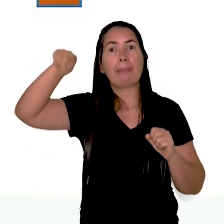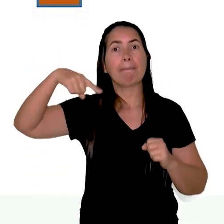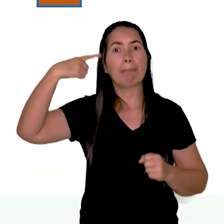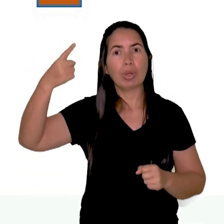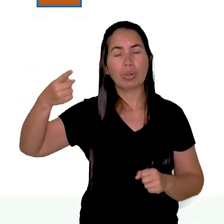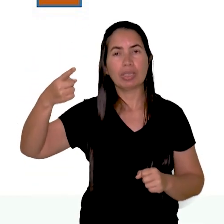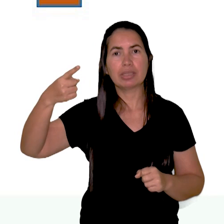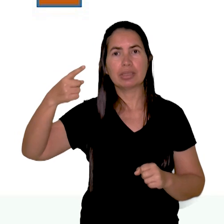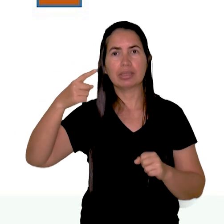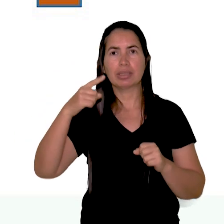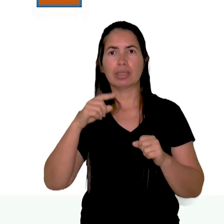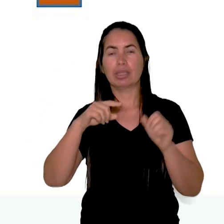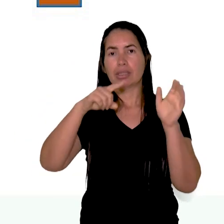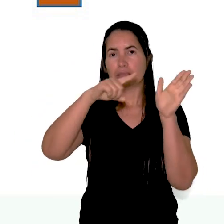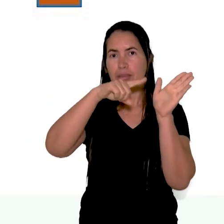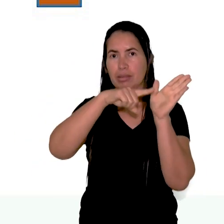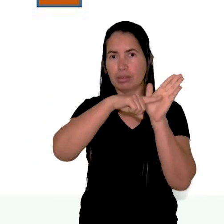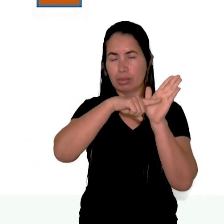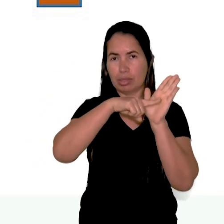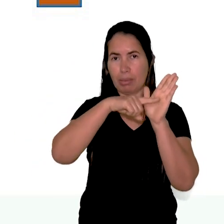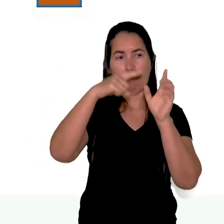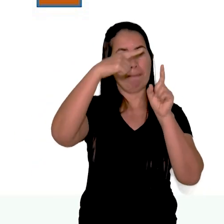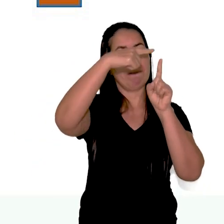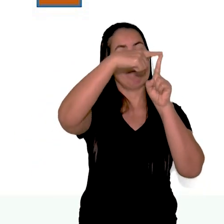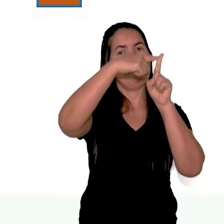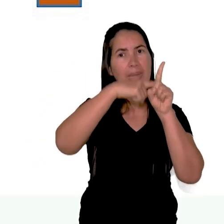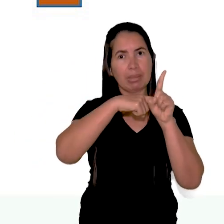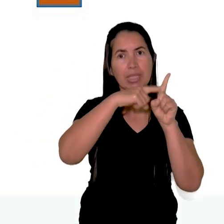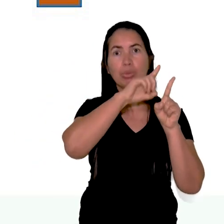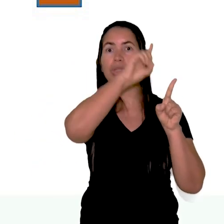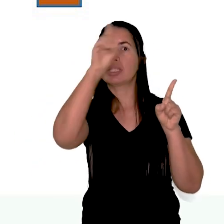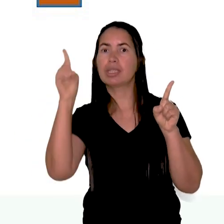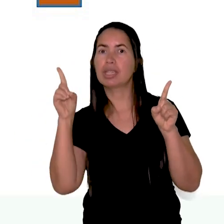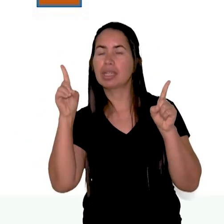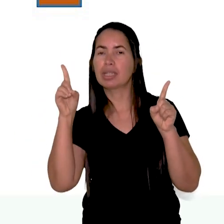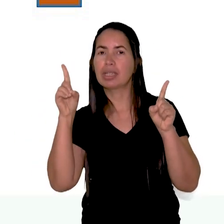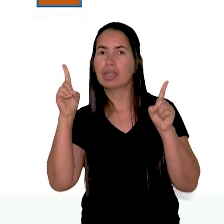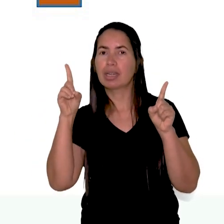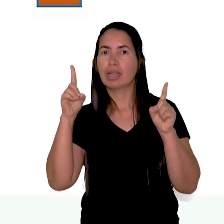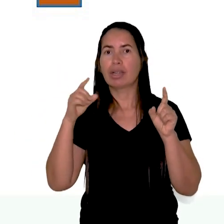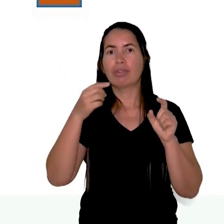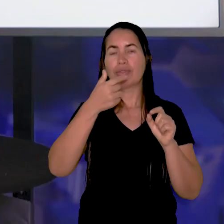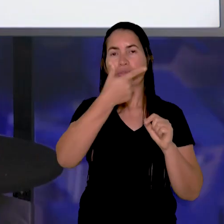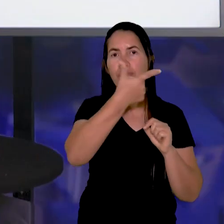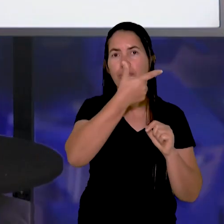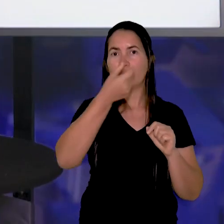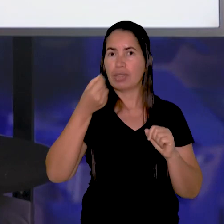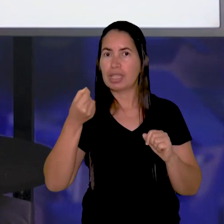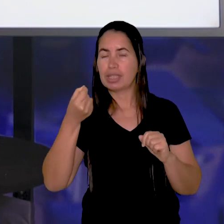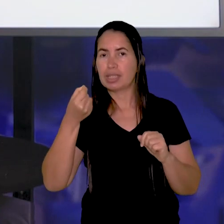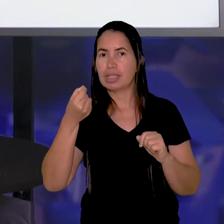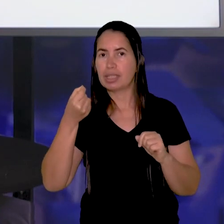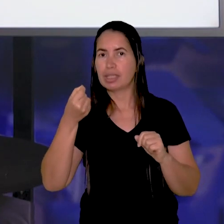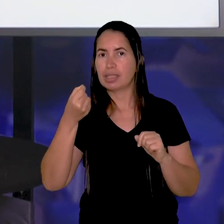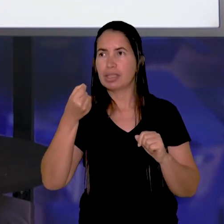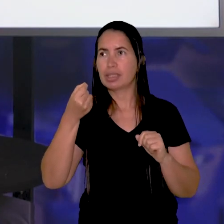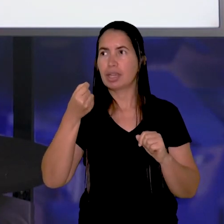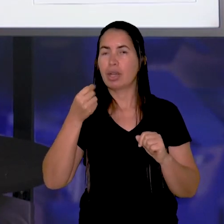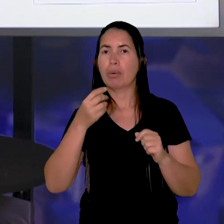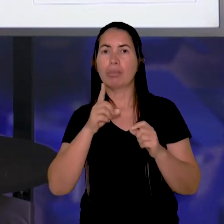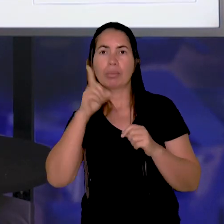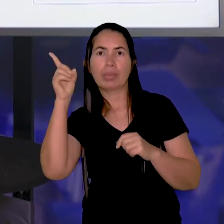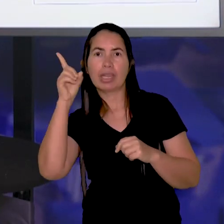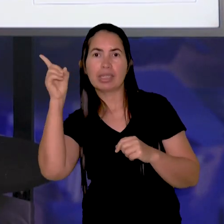Depois, vai subtrair pela temperatura mínima do dia, que foi 20, como está mostrando aqui,